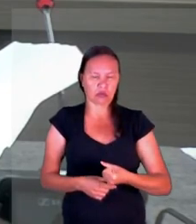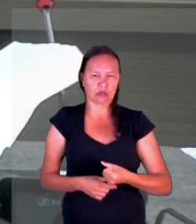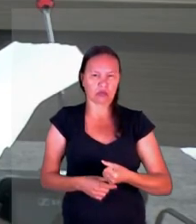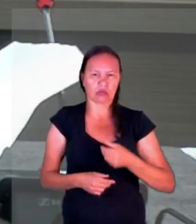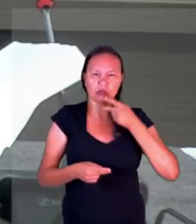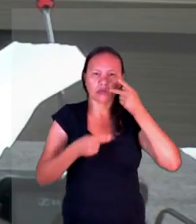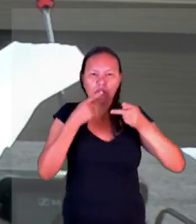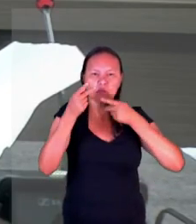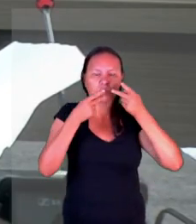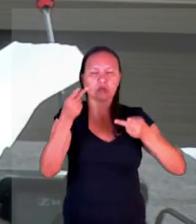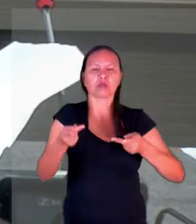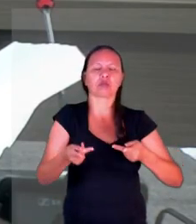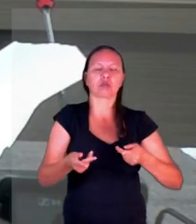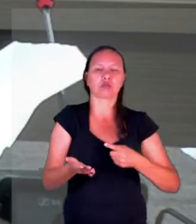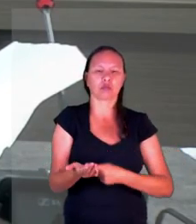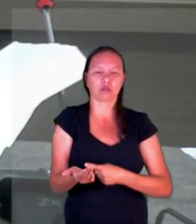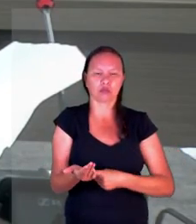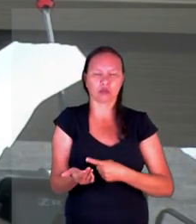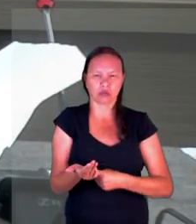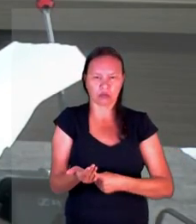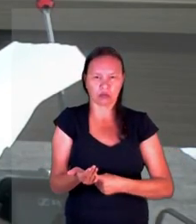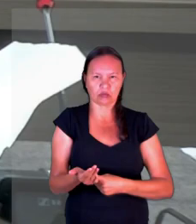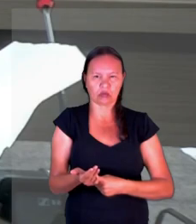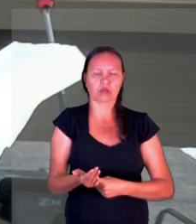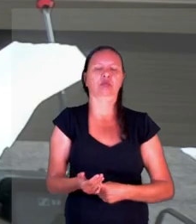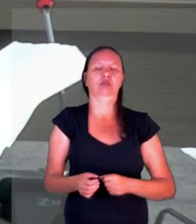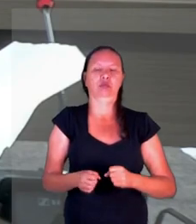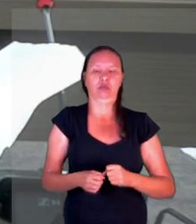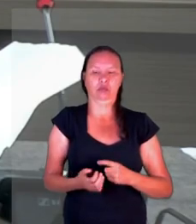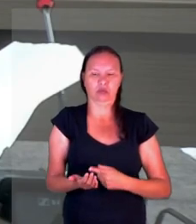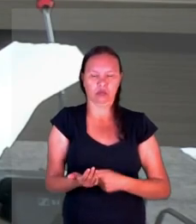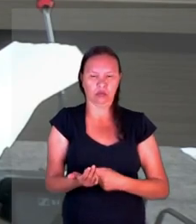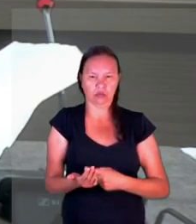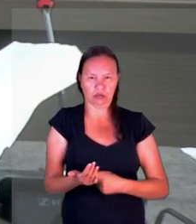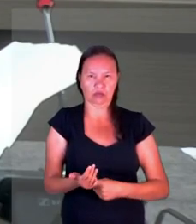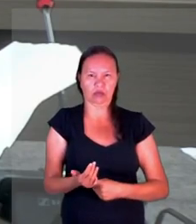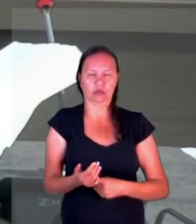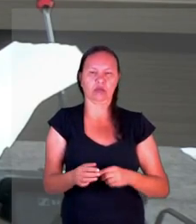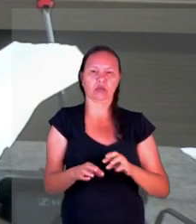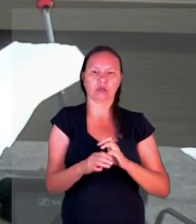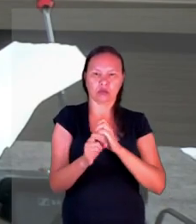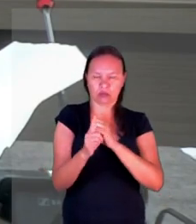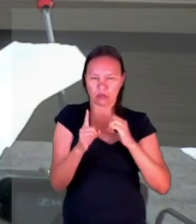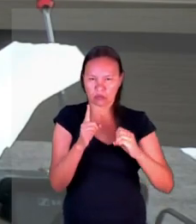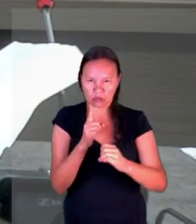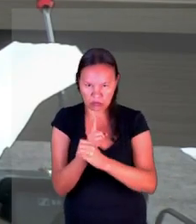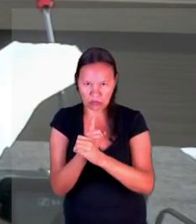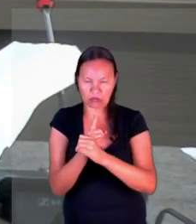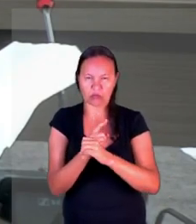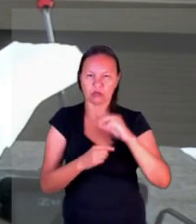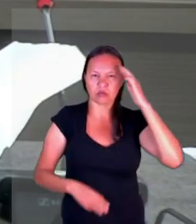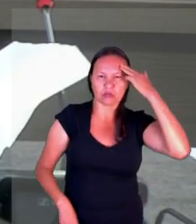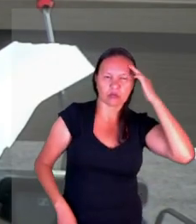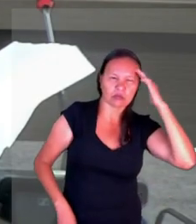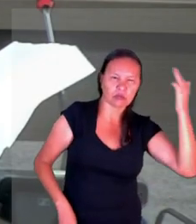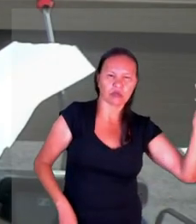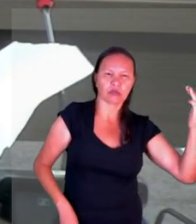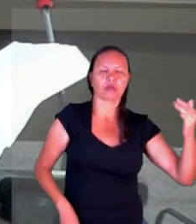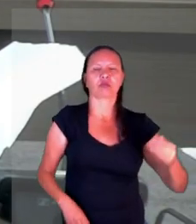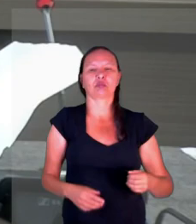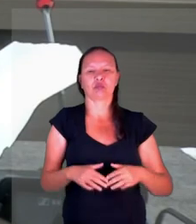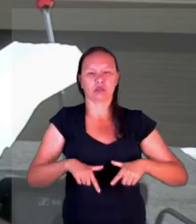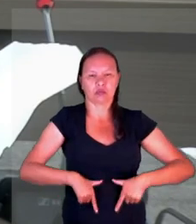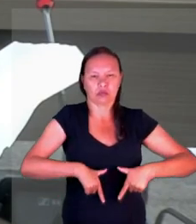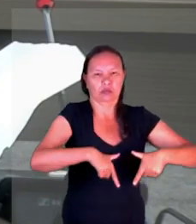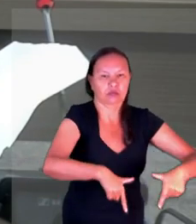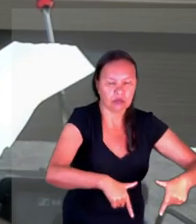seja mais R tenha mais razoabilidade também o cumprimento de ordens judais e eu sei da sua história da sua luta desde que eu